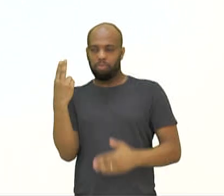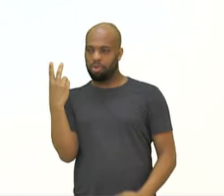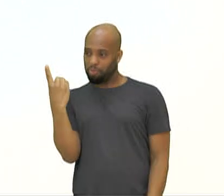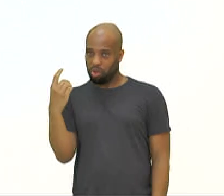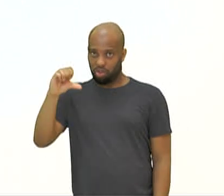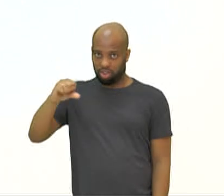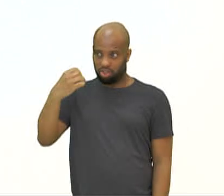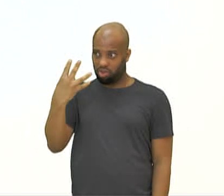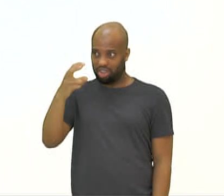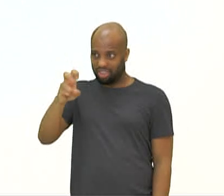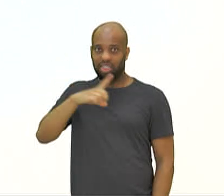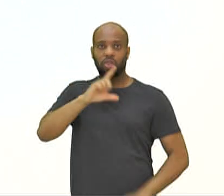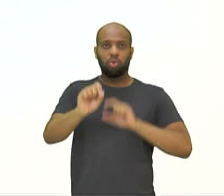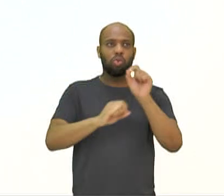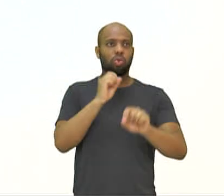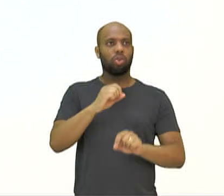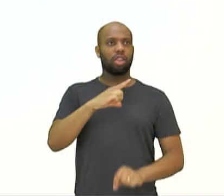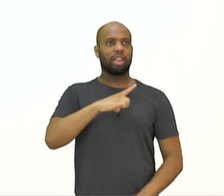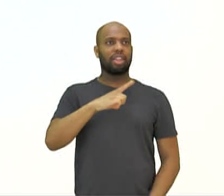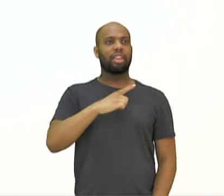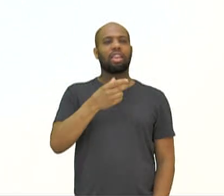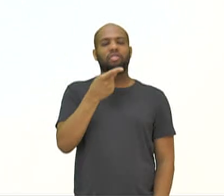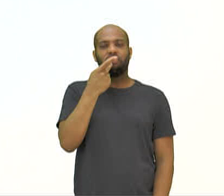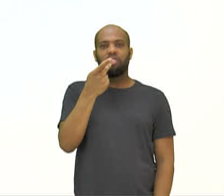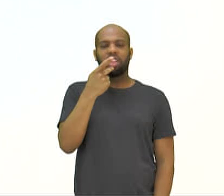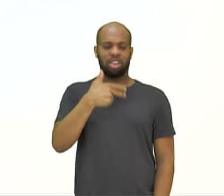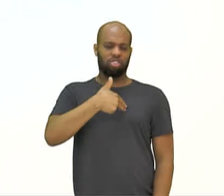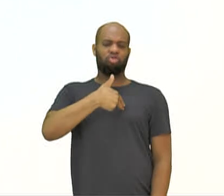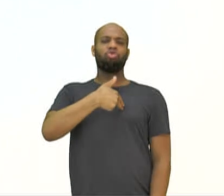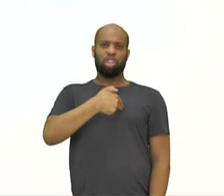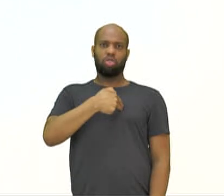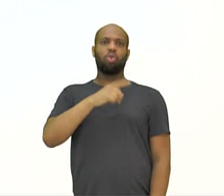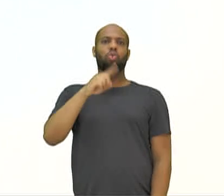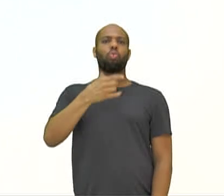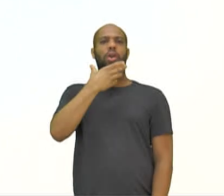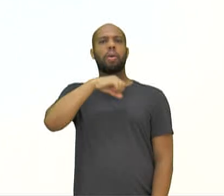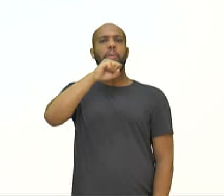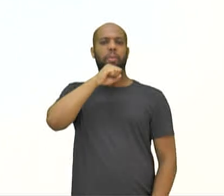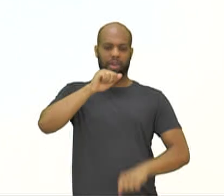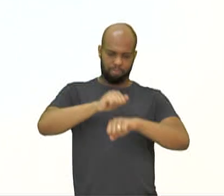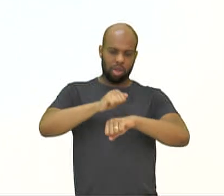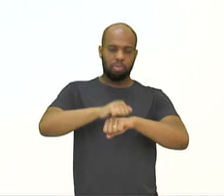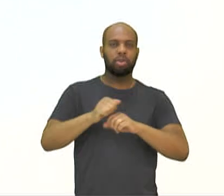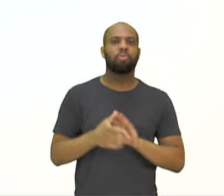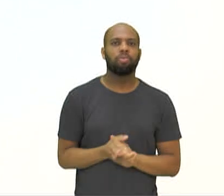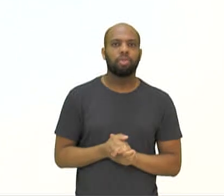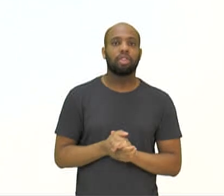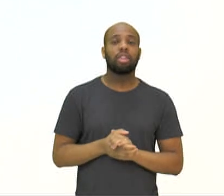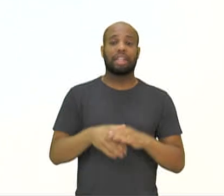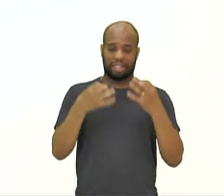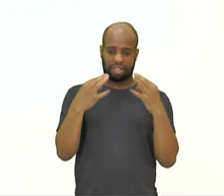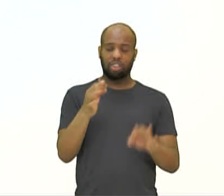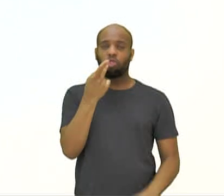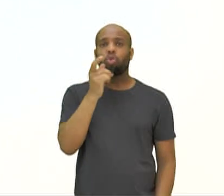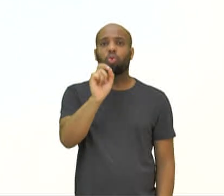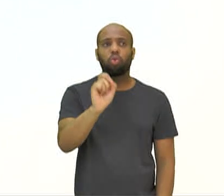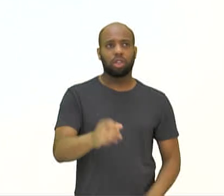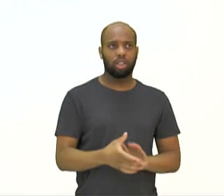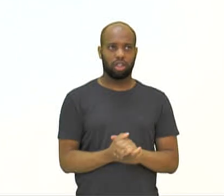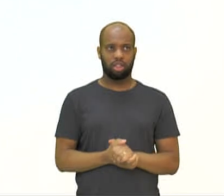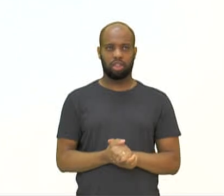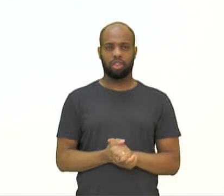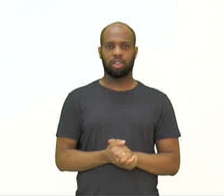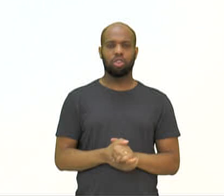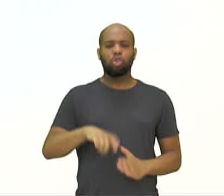1945, legou-nos o ditado, Getúlio Vargas, pai dos pobres. Assim é correto afirmar o quê sobre